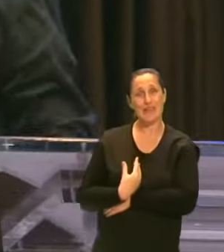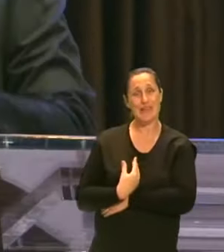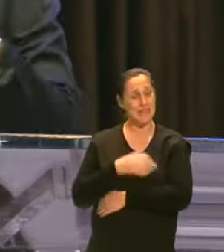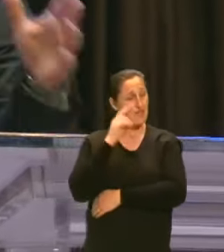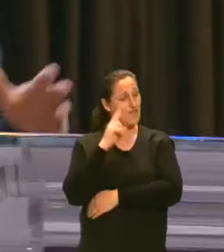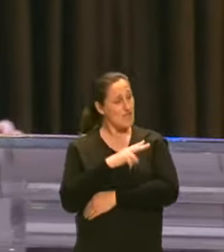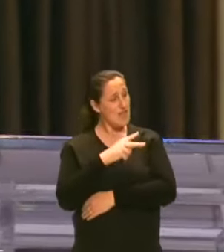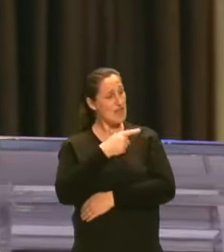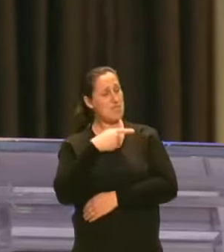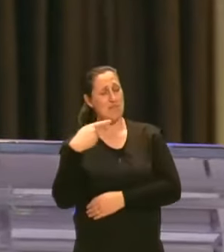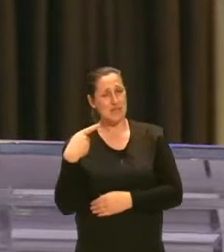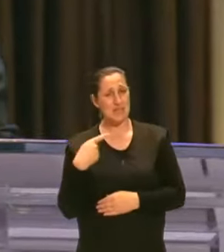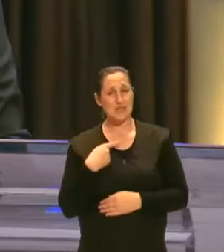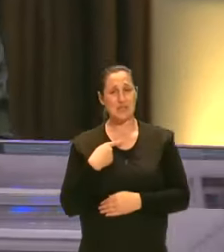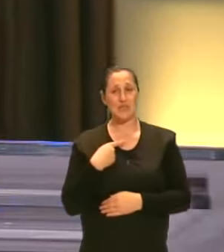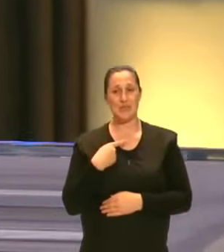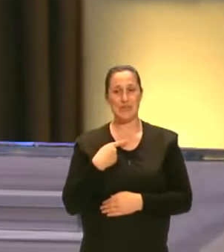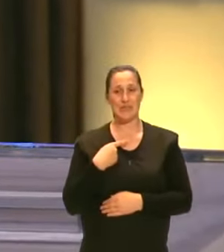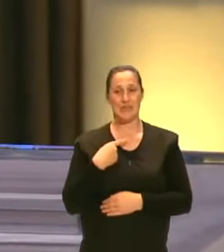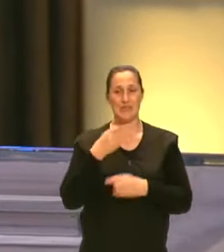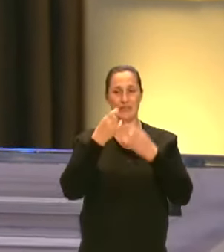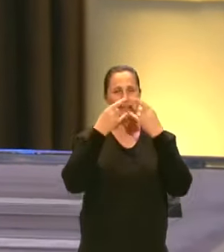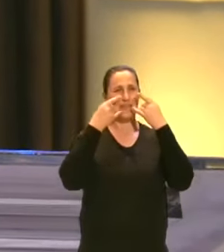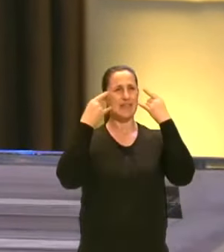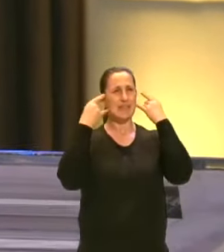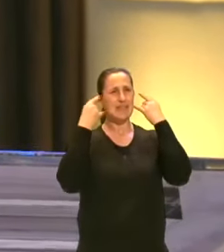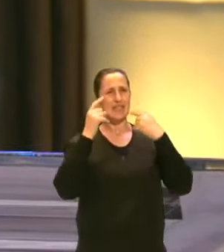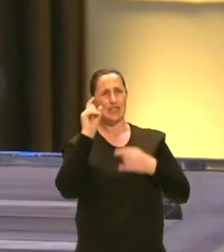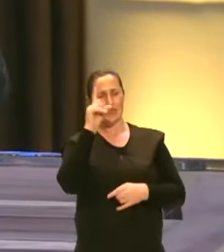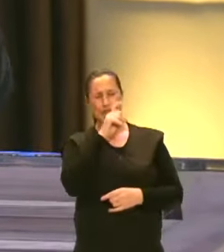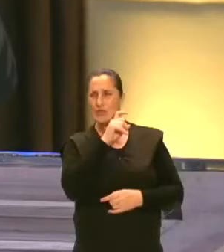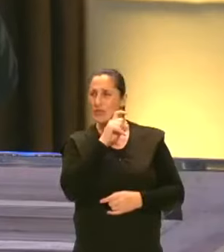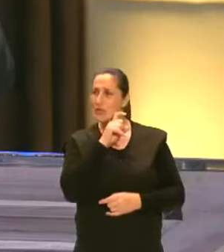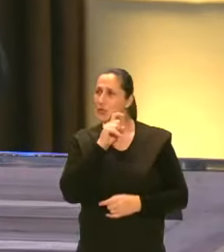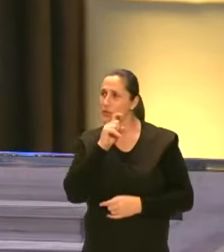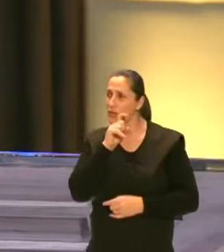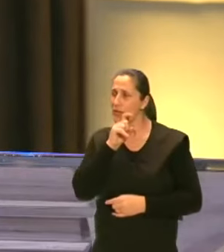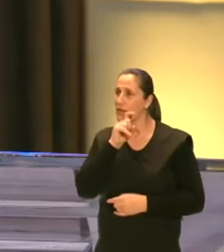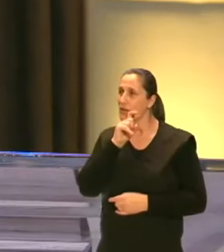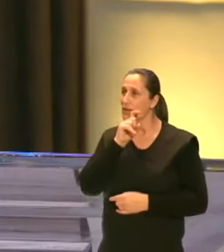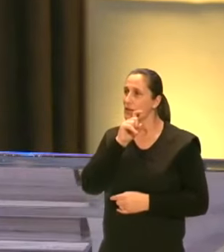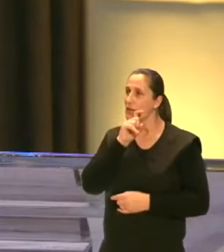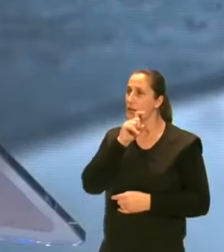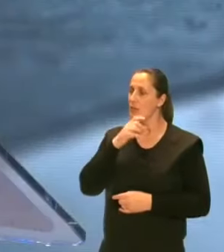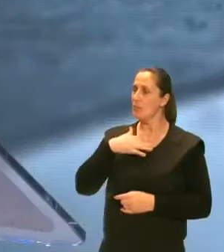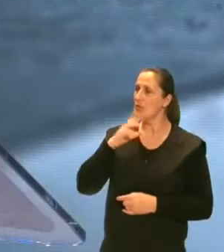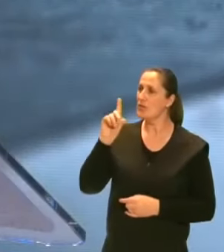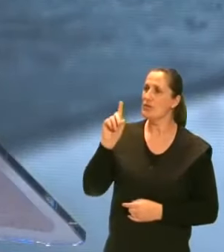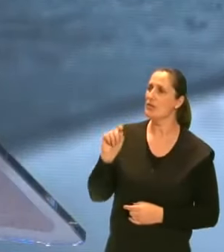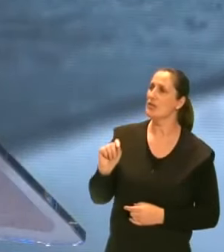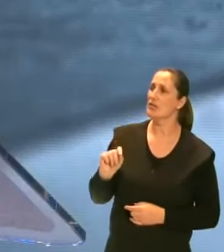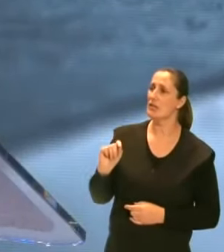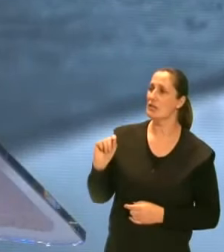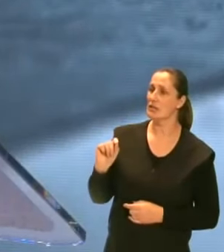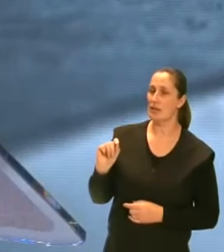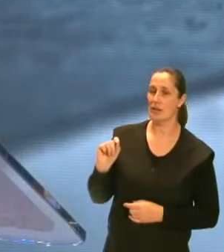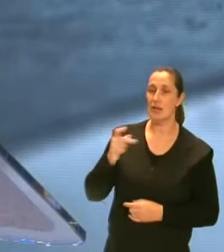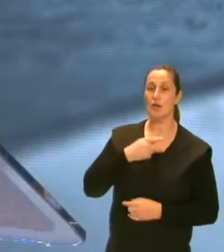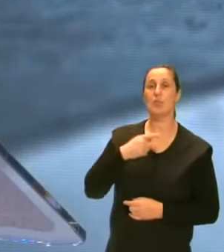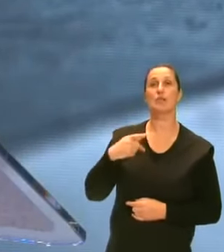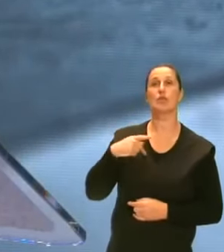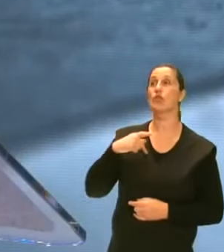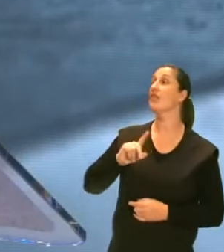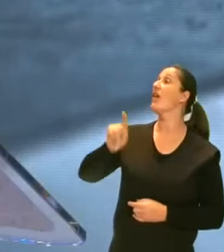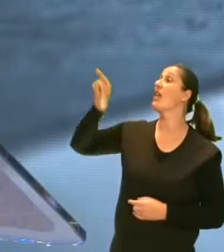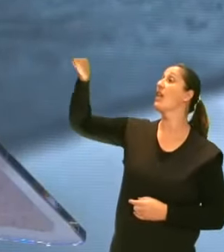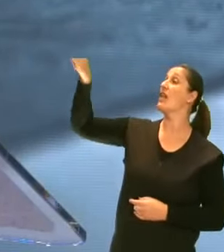aqui, meu pastor e tal, olhei na máscara assim, difícil de reconhecer, eu falei, quem é? Meu Deus. Falei, pastor, eu estava lá do outro lado